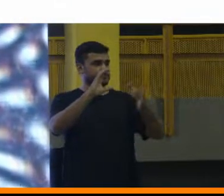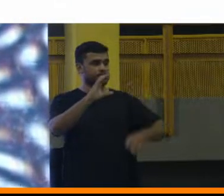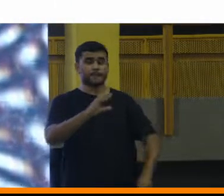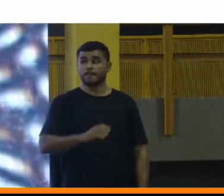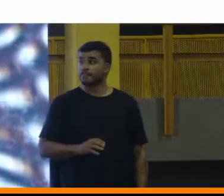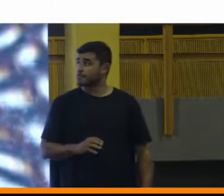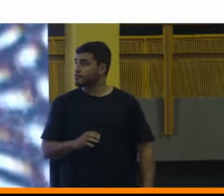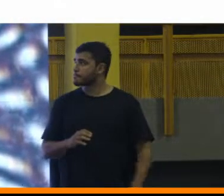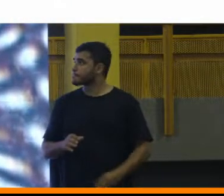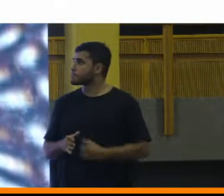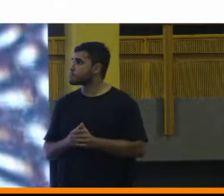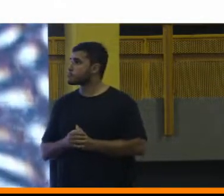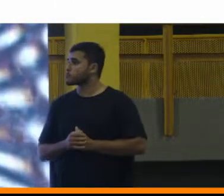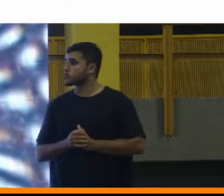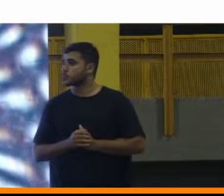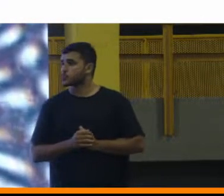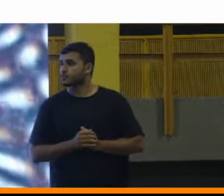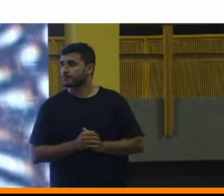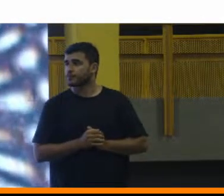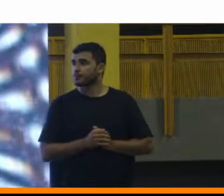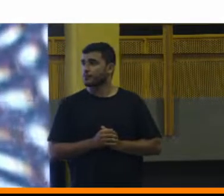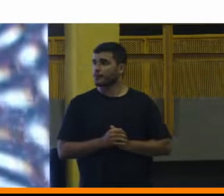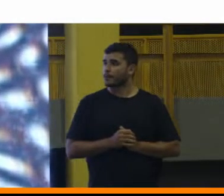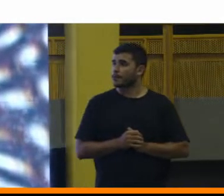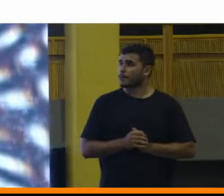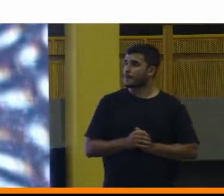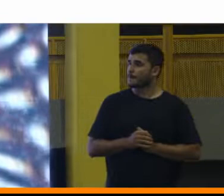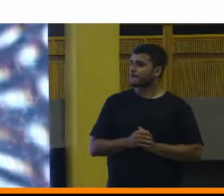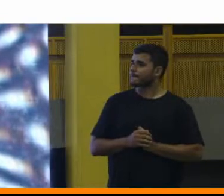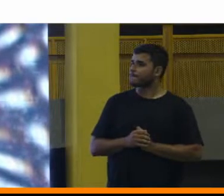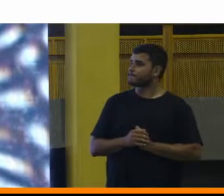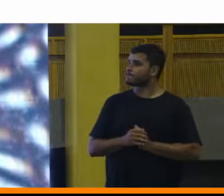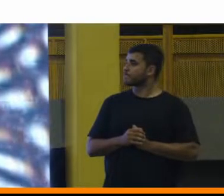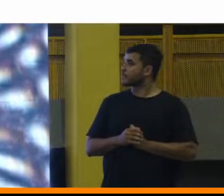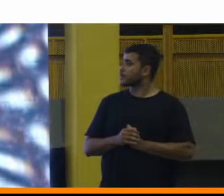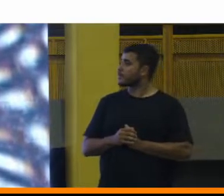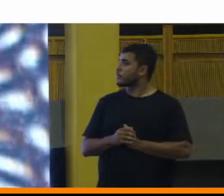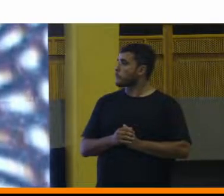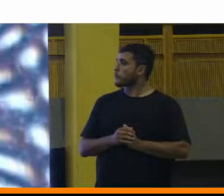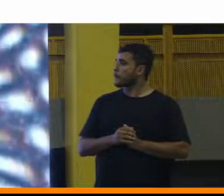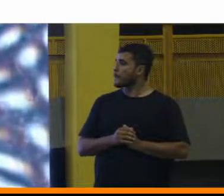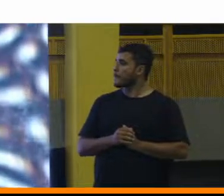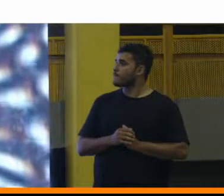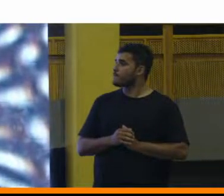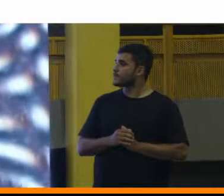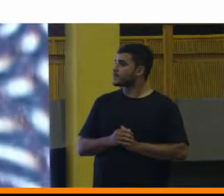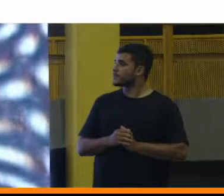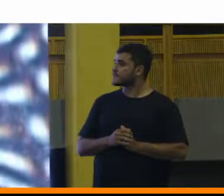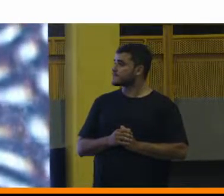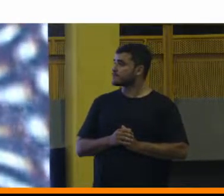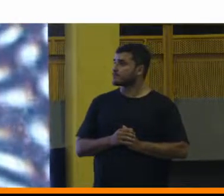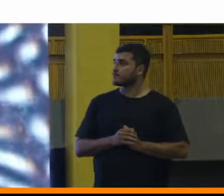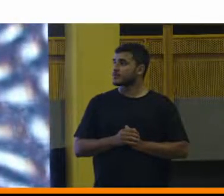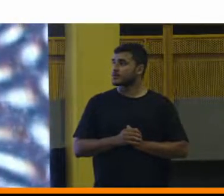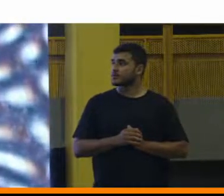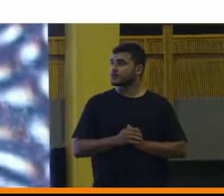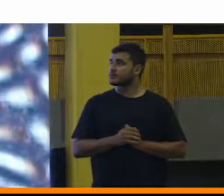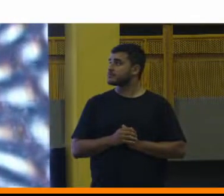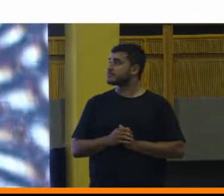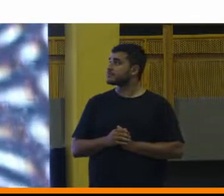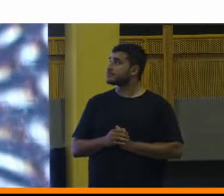ideia? Tá. Aí você vem para uma questão do Enem digital.